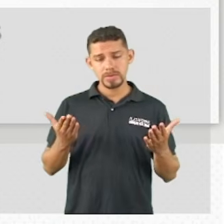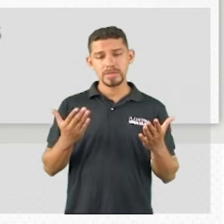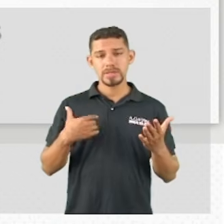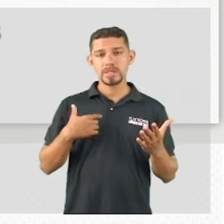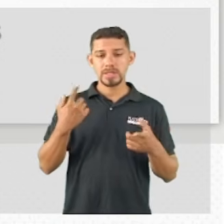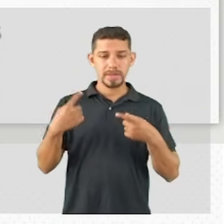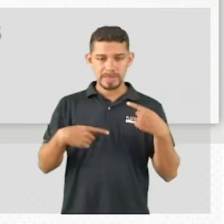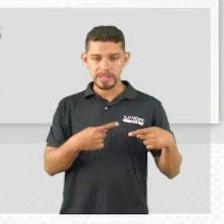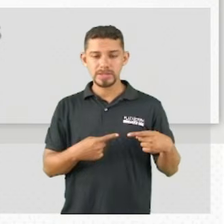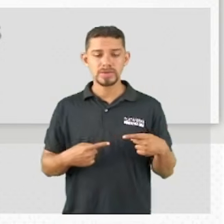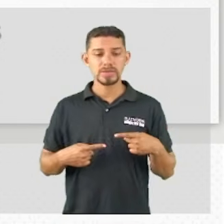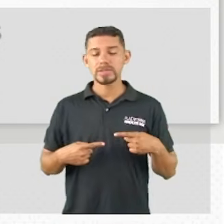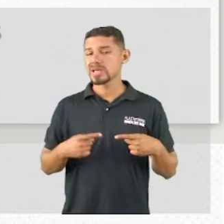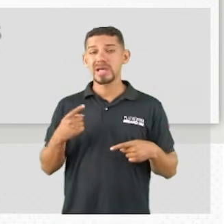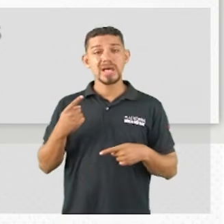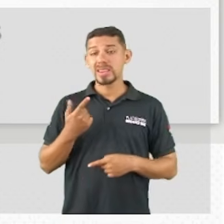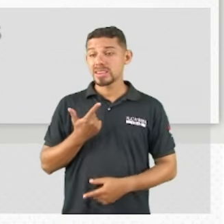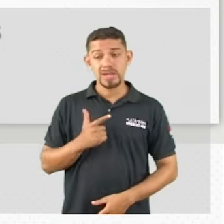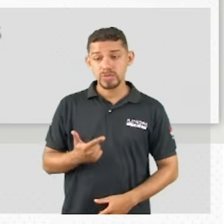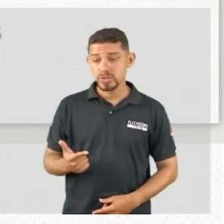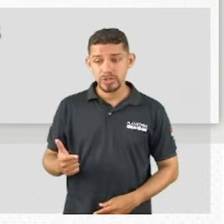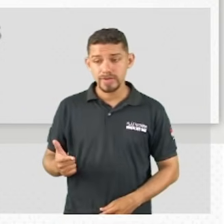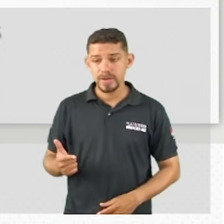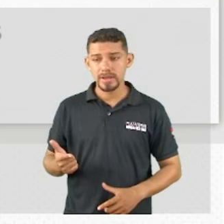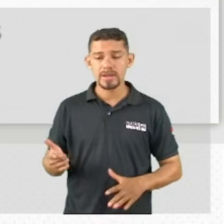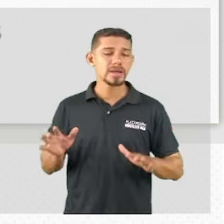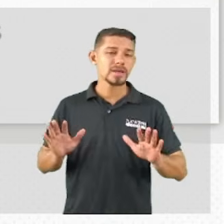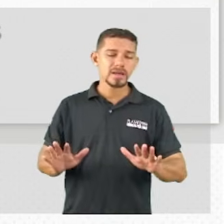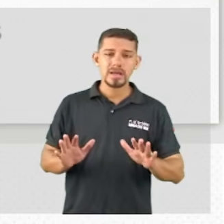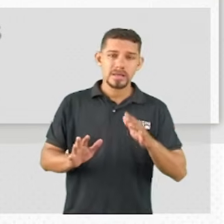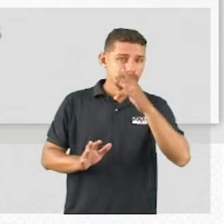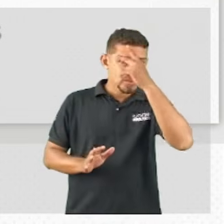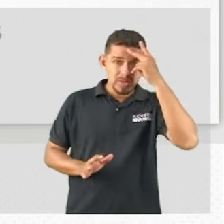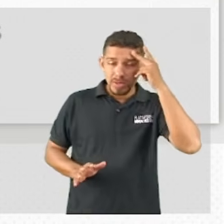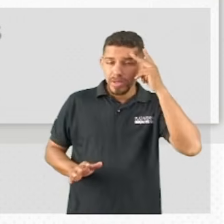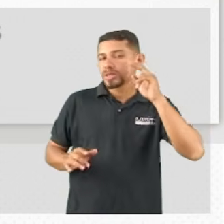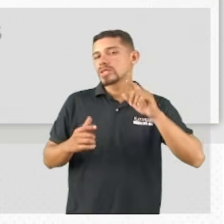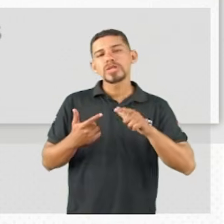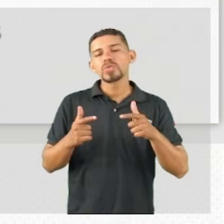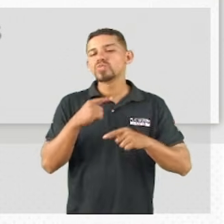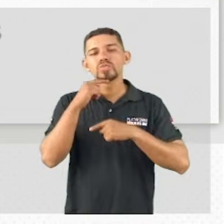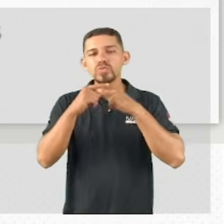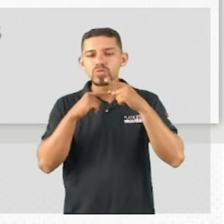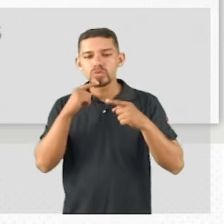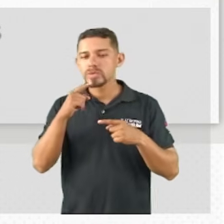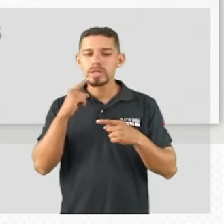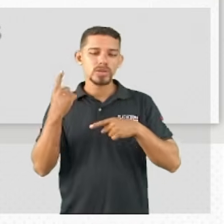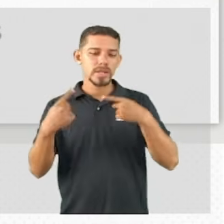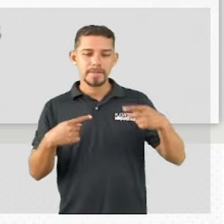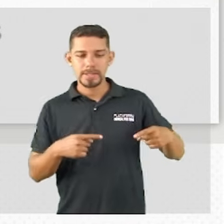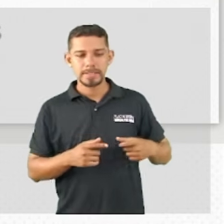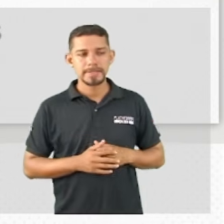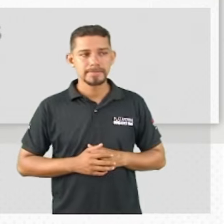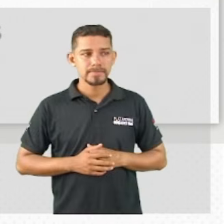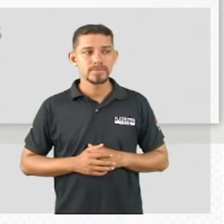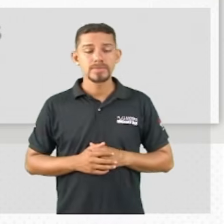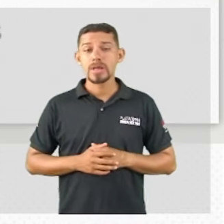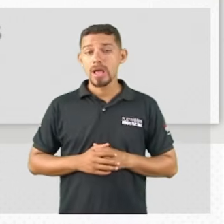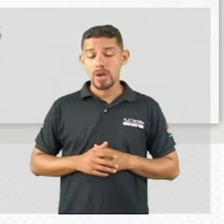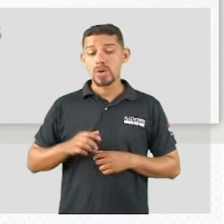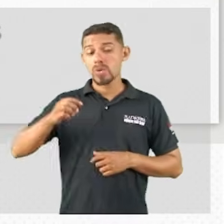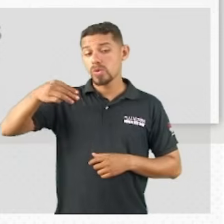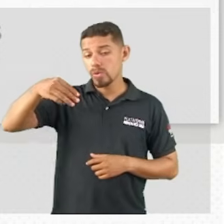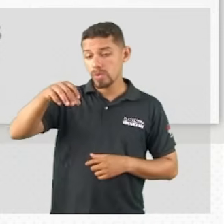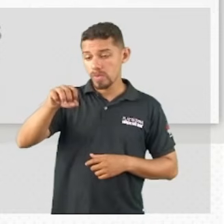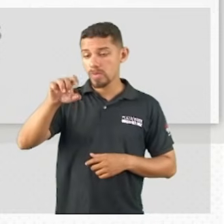esses debatedores, porque se a gente não tiver essas pessoas, a gente não vai ter o debate, né? O moderador vai estar